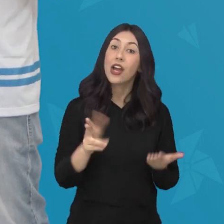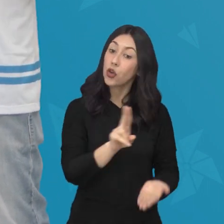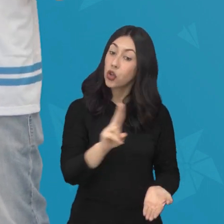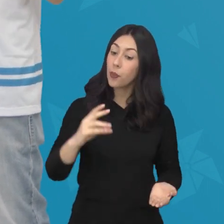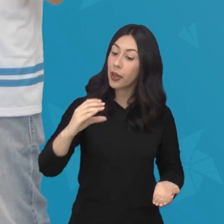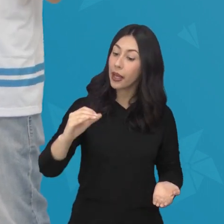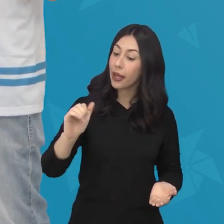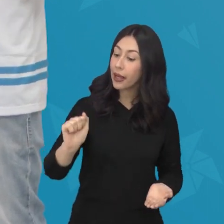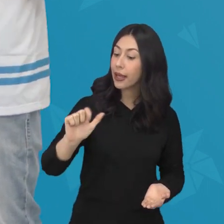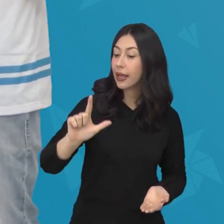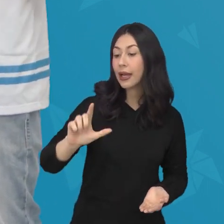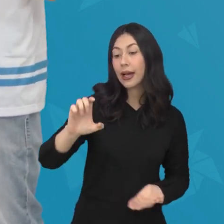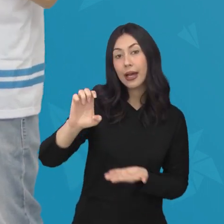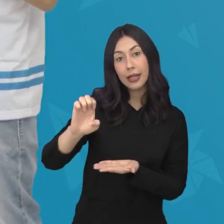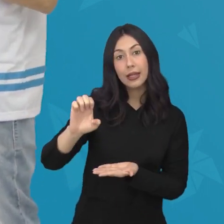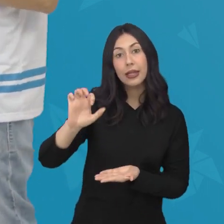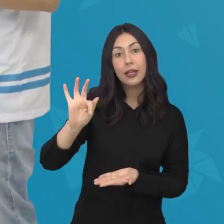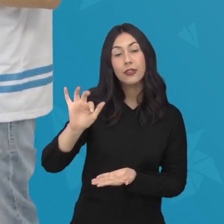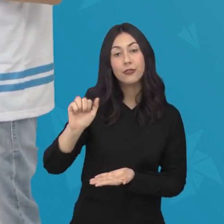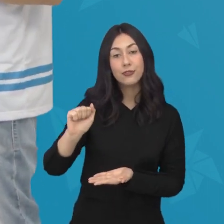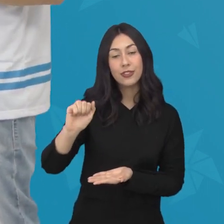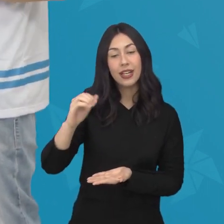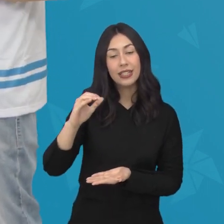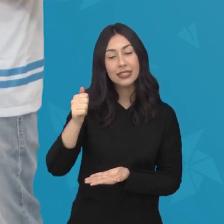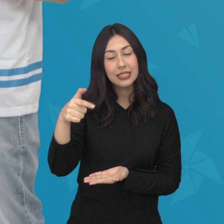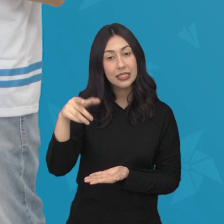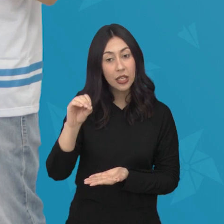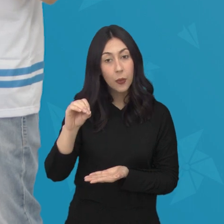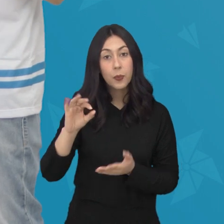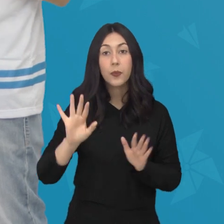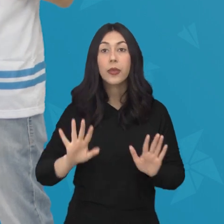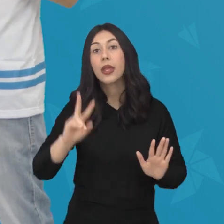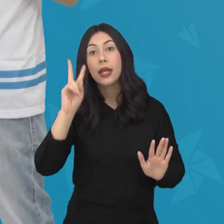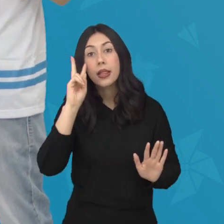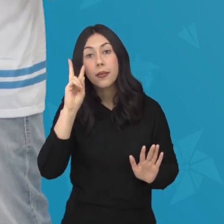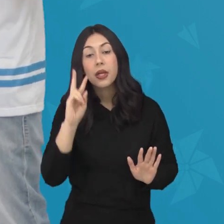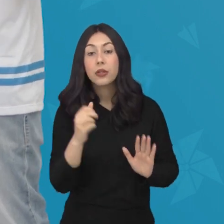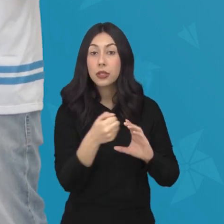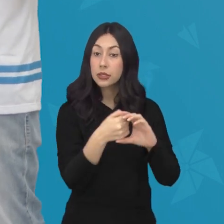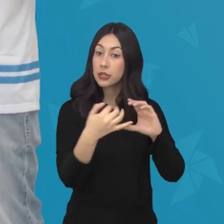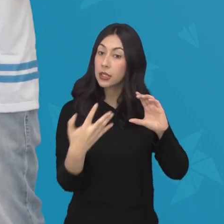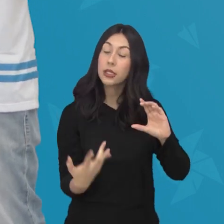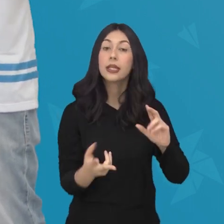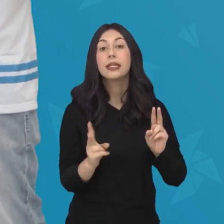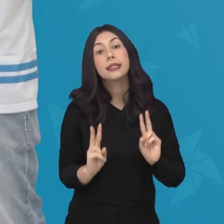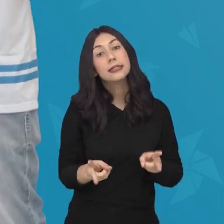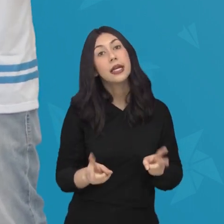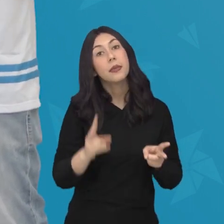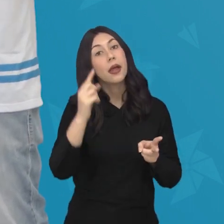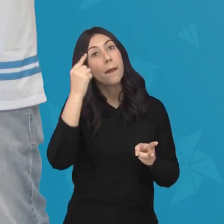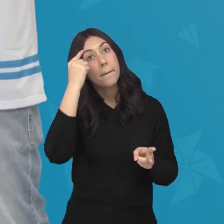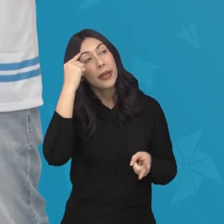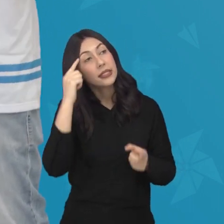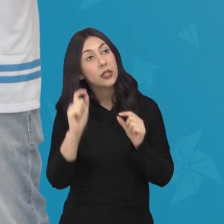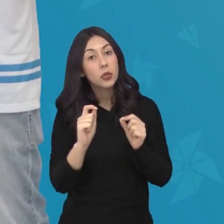vaporização, a gente define ela também como calefação. E lembrando que essas características são sempre pensando em